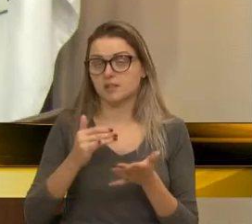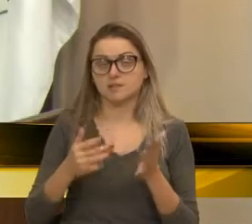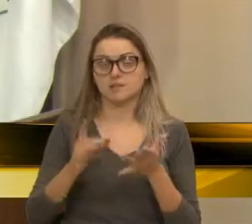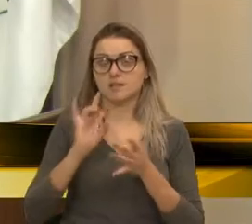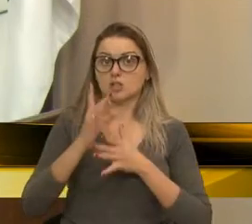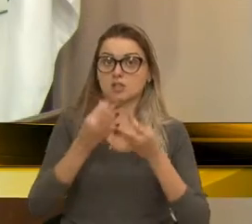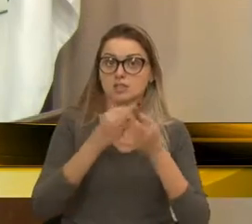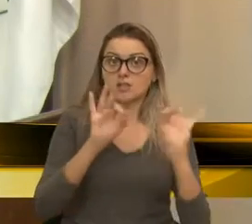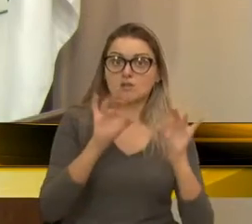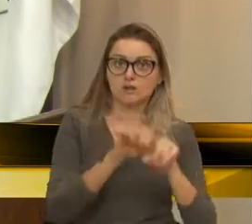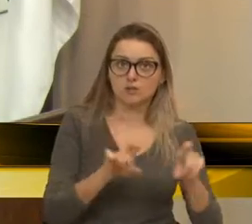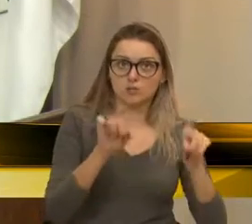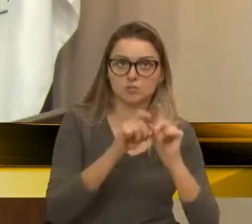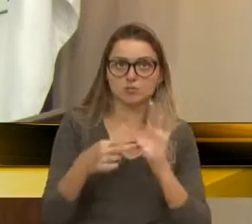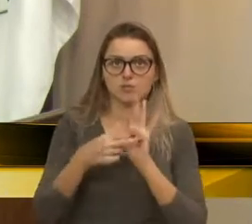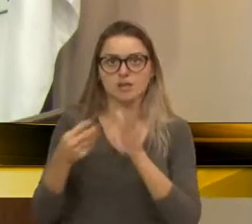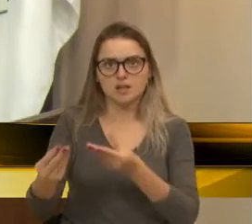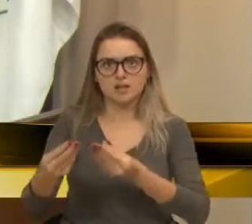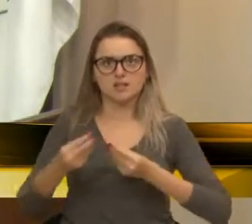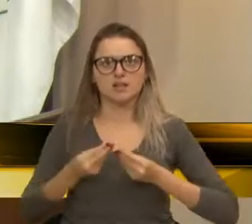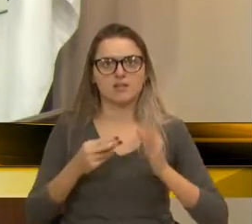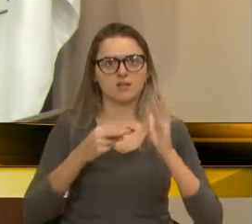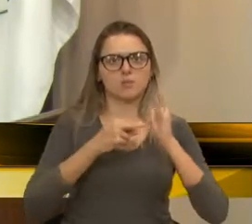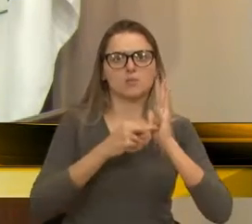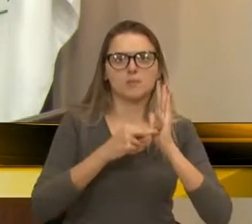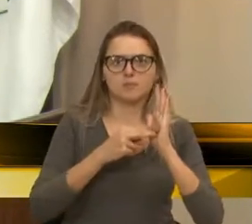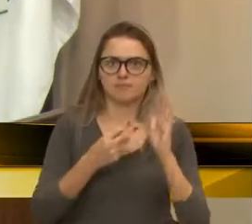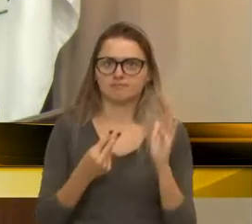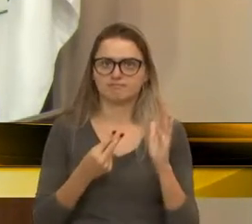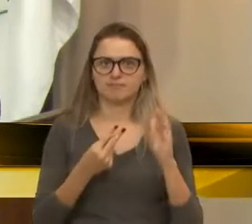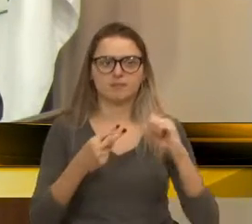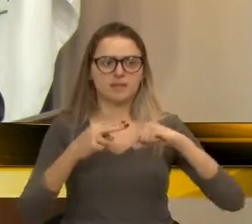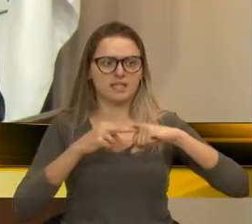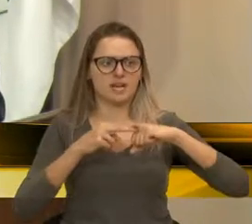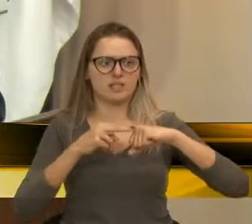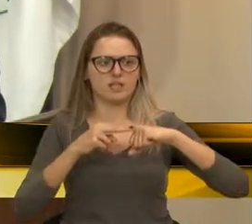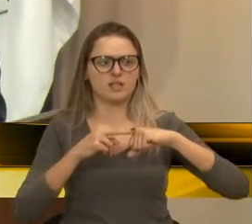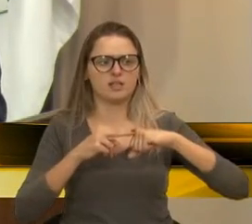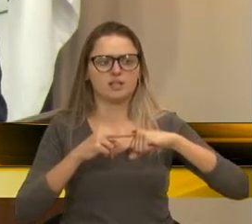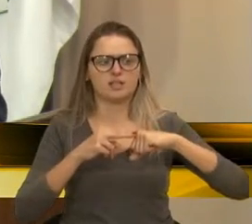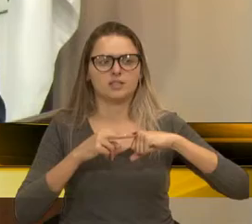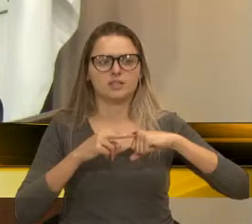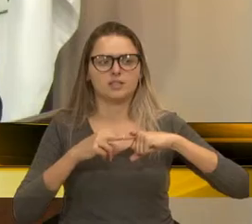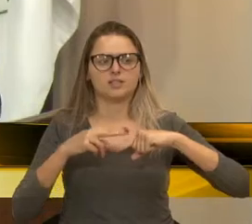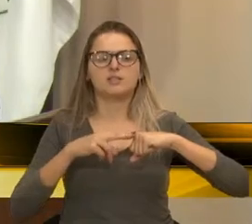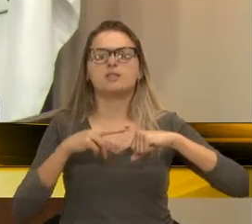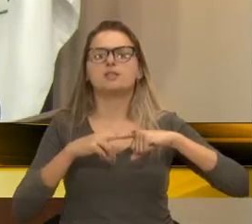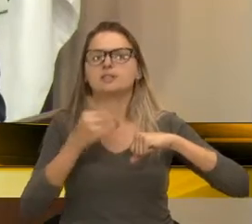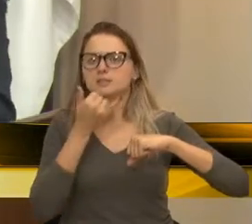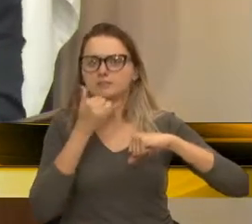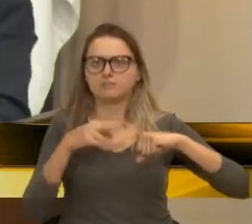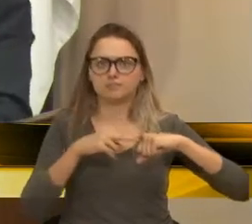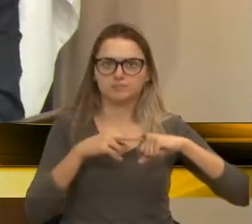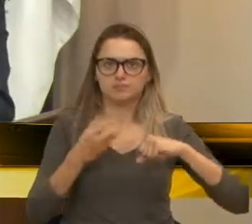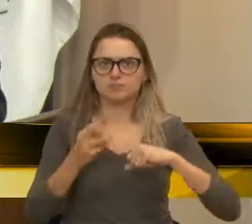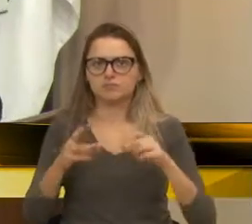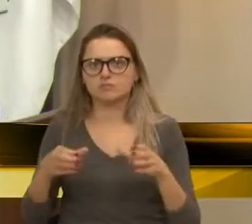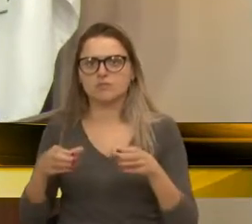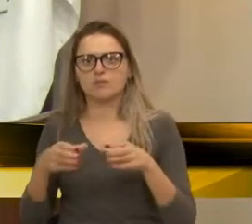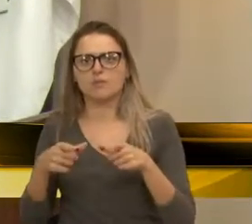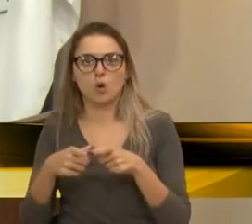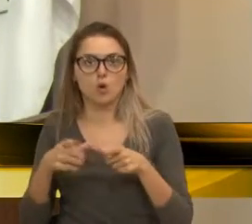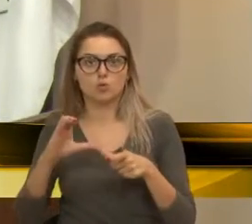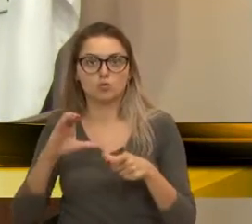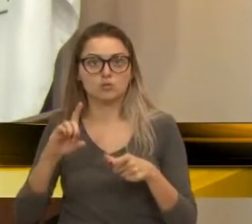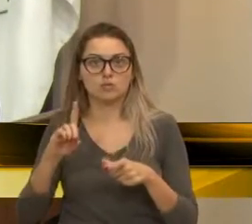até a Comissão de Desenvolvimento Econômico através de um pendrive, de um CD, para, inclusive facilitaria para que todos os